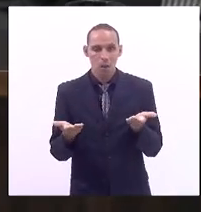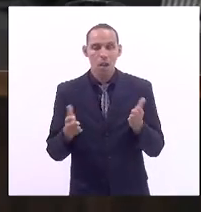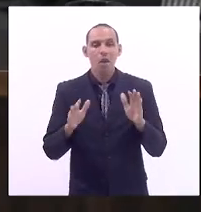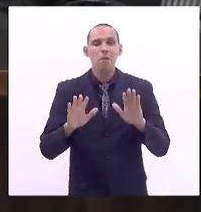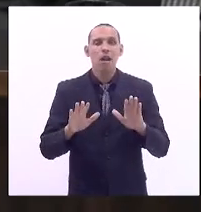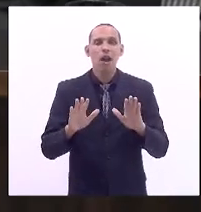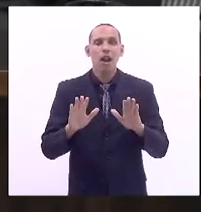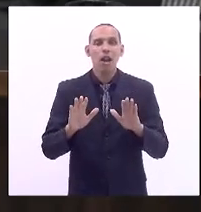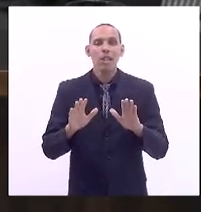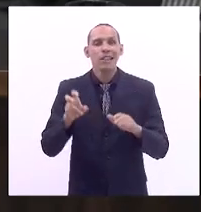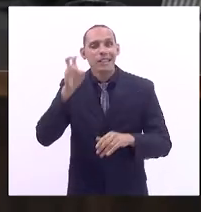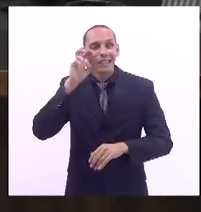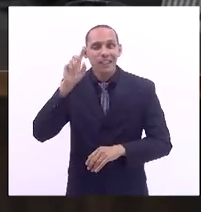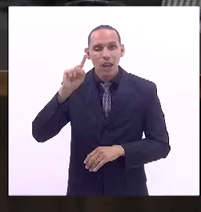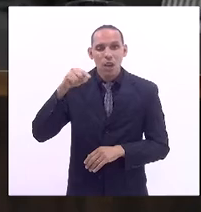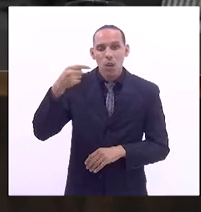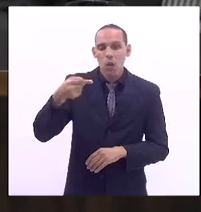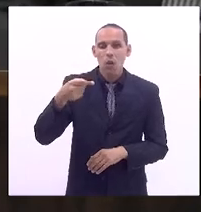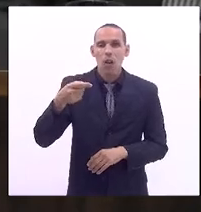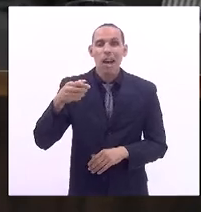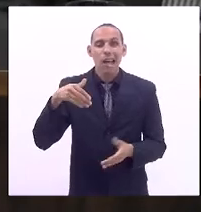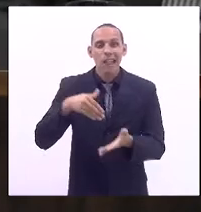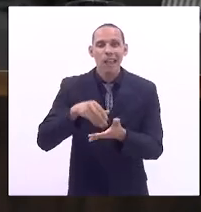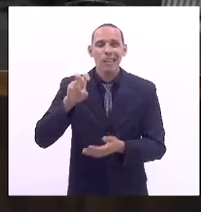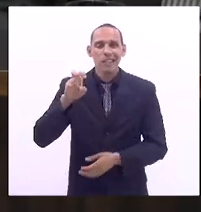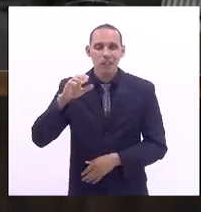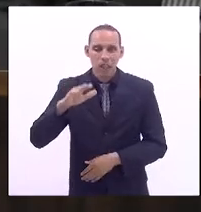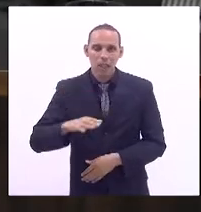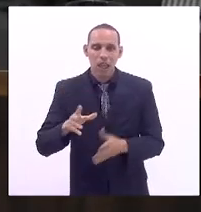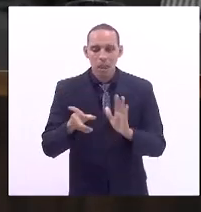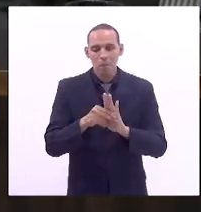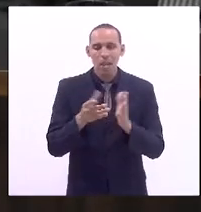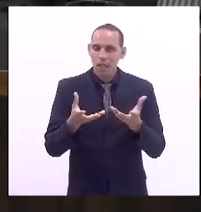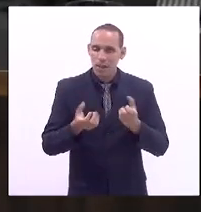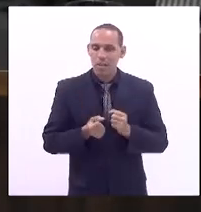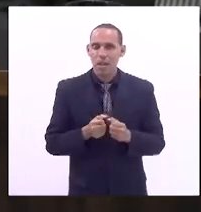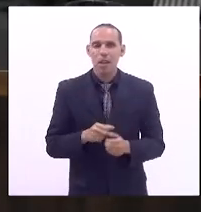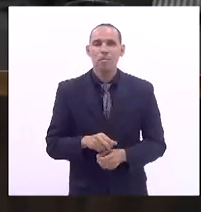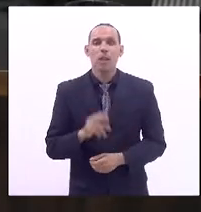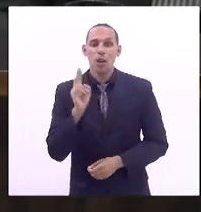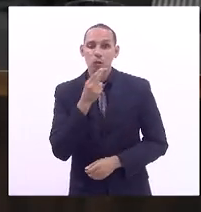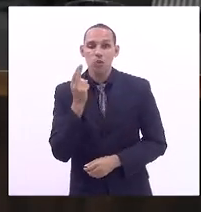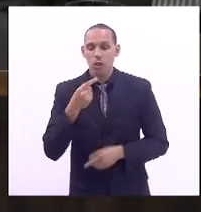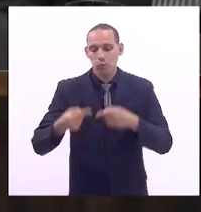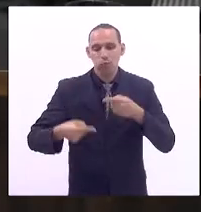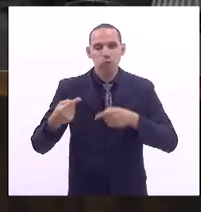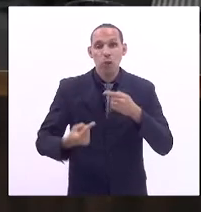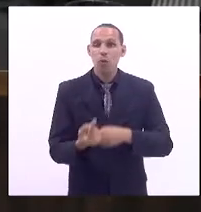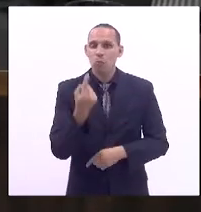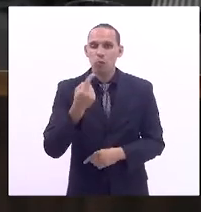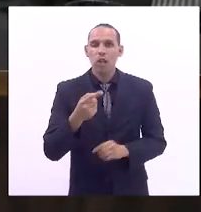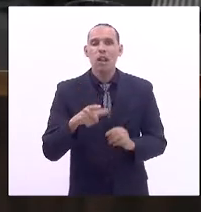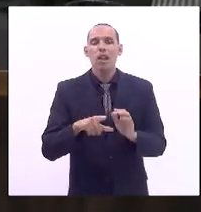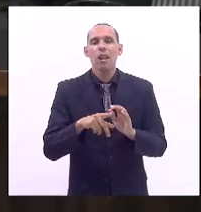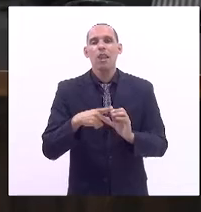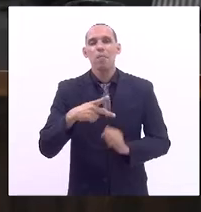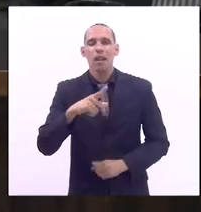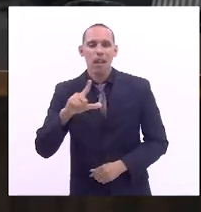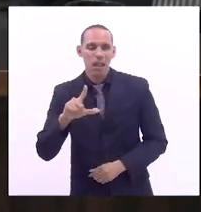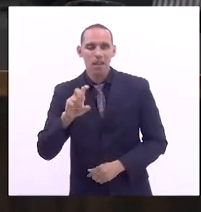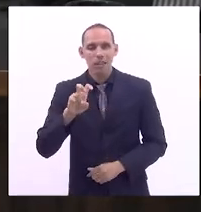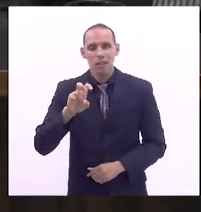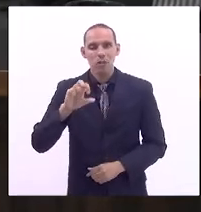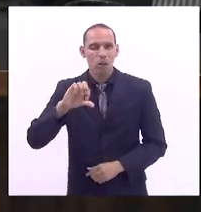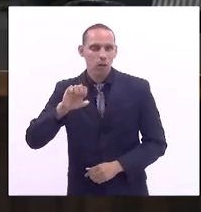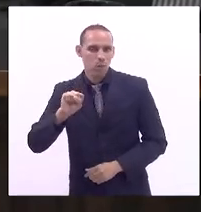vai ficar até a próxima quinta-feira 17 horas para recebimento das mesmas em regime de urgência discussão única projeto de lei